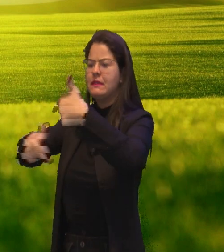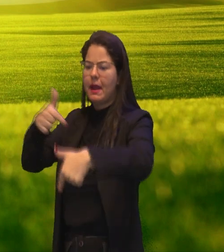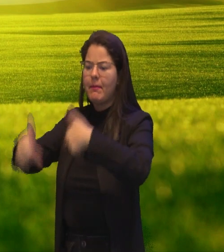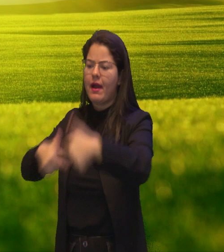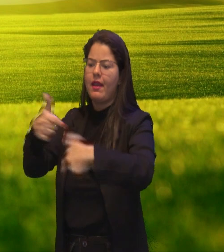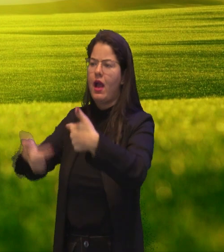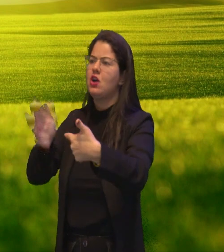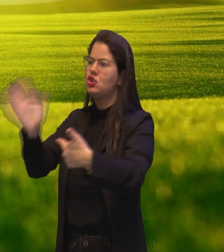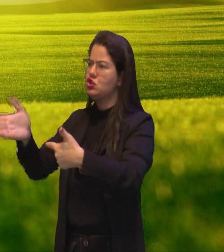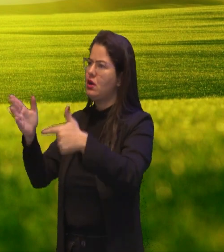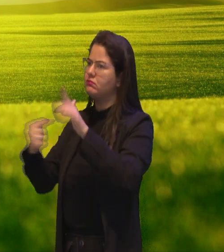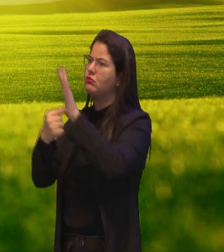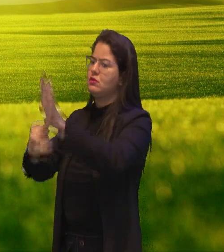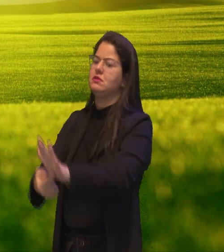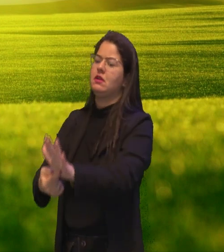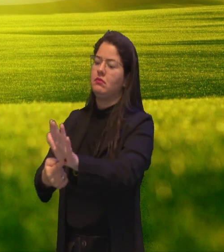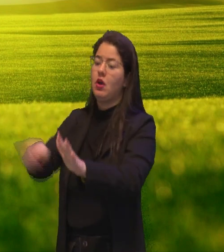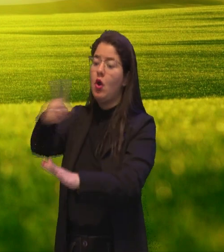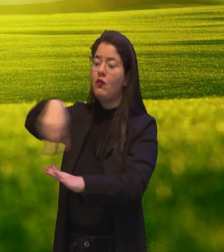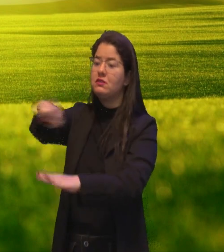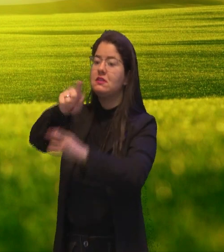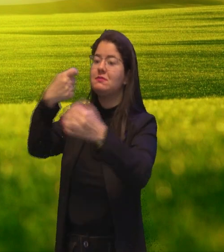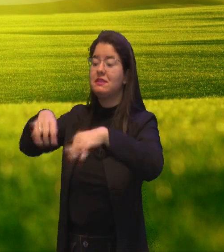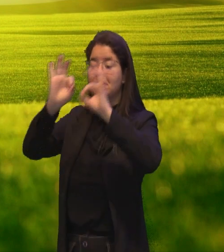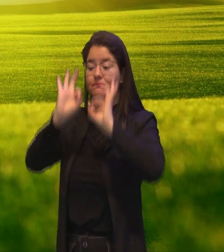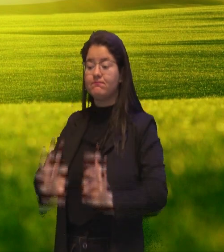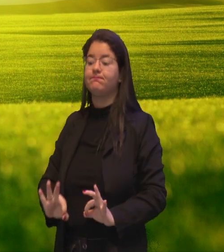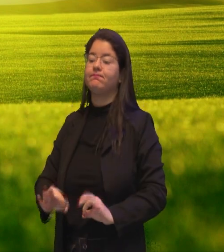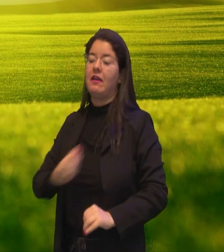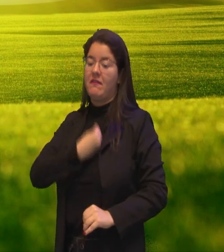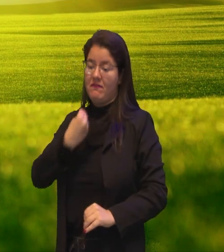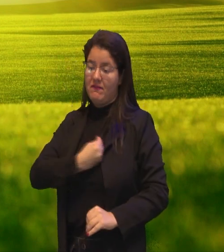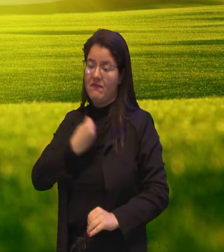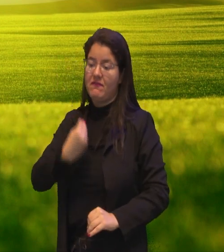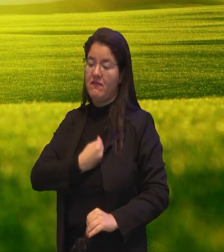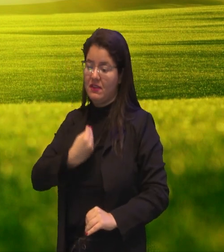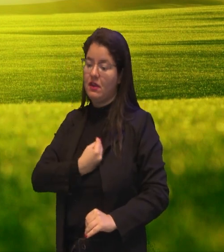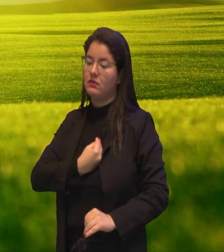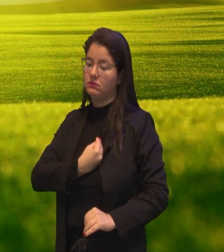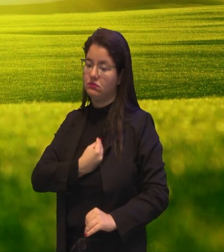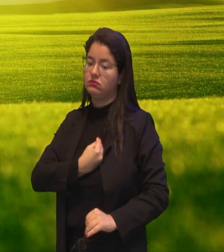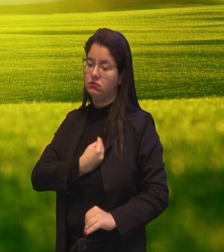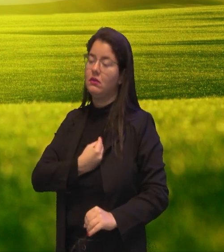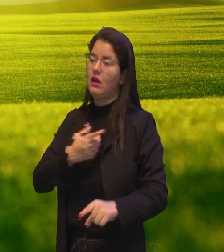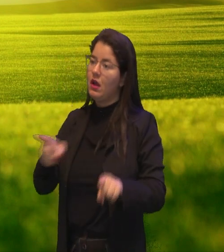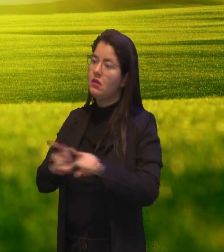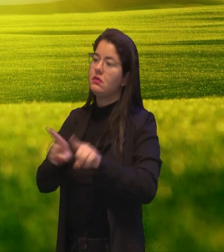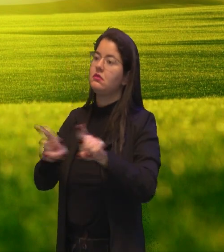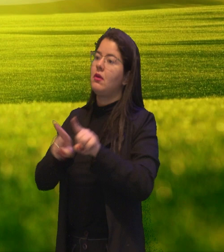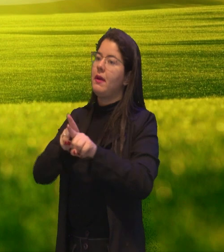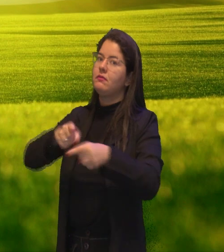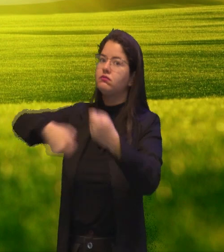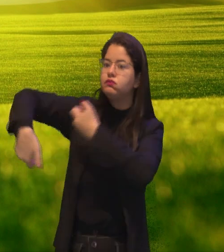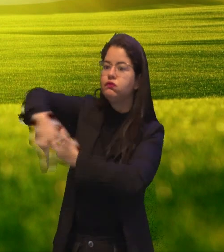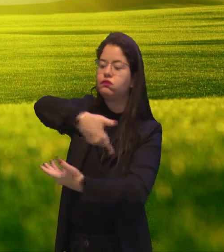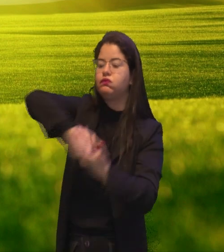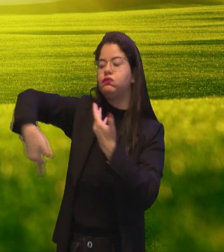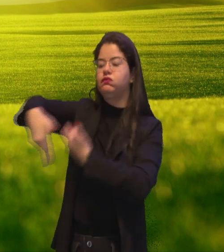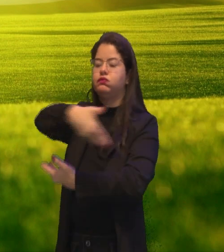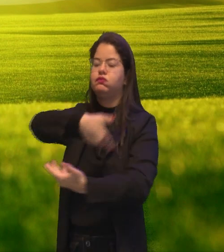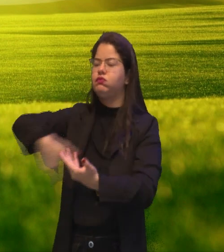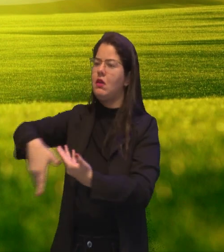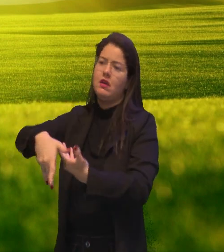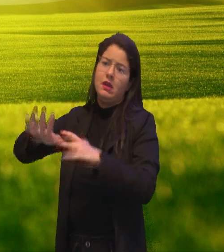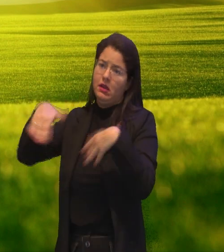ordenamos, de modo que vos porteis com dignidade para com os de fora, e de nada venhais a